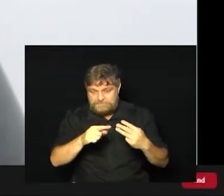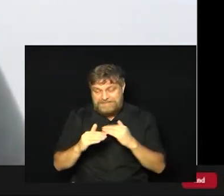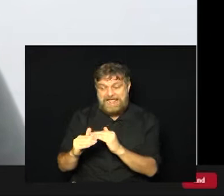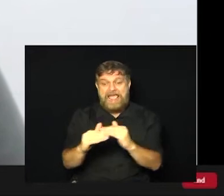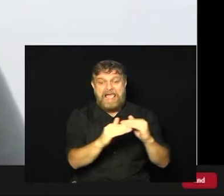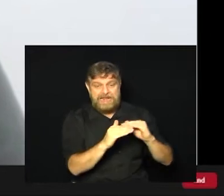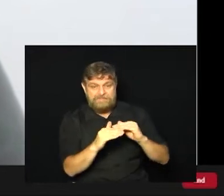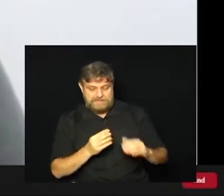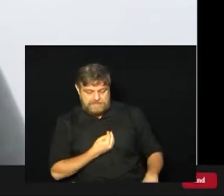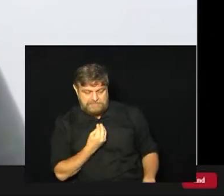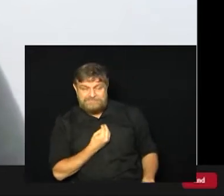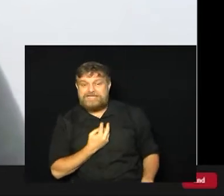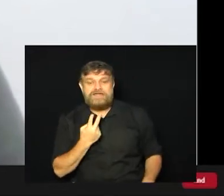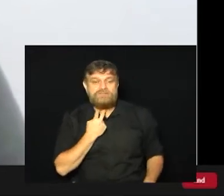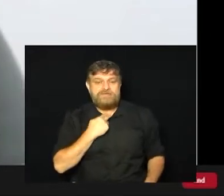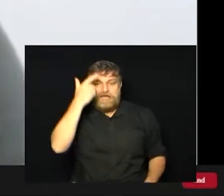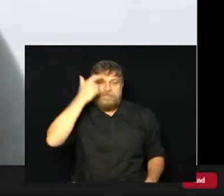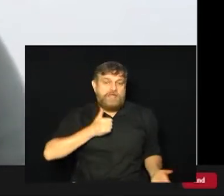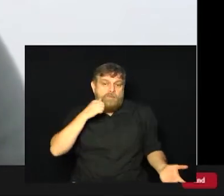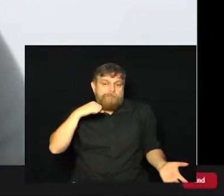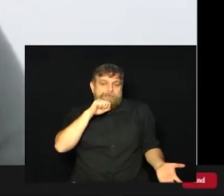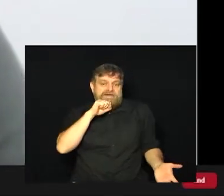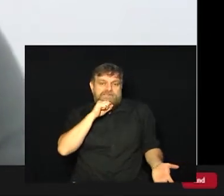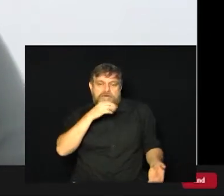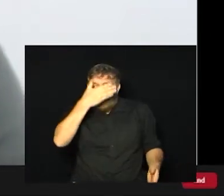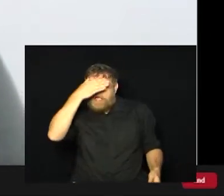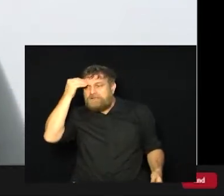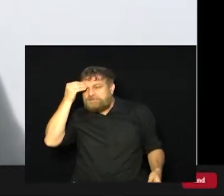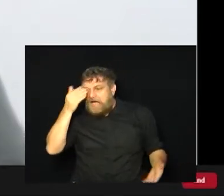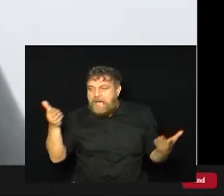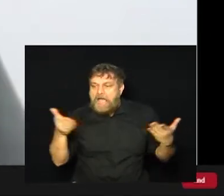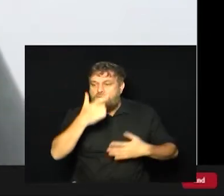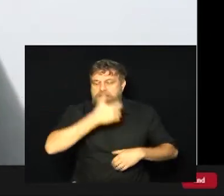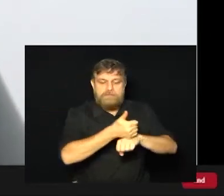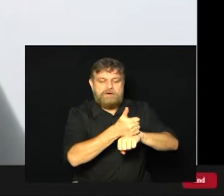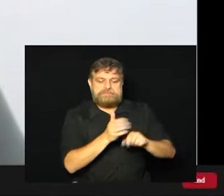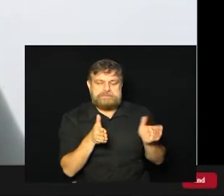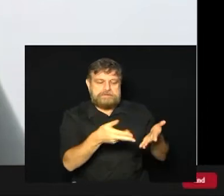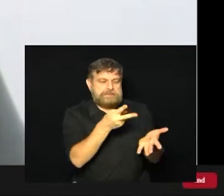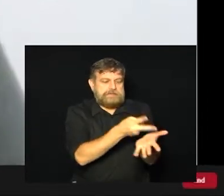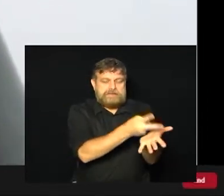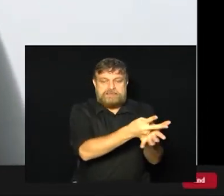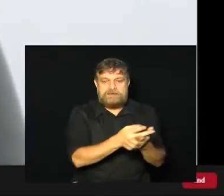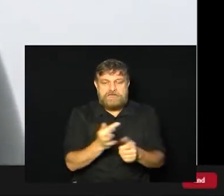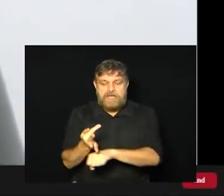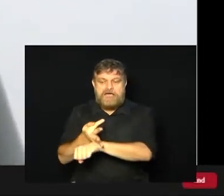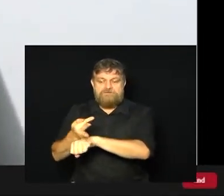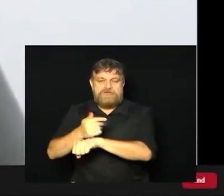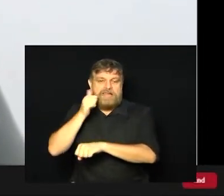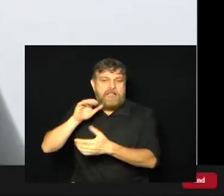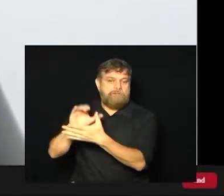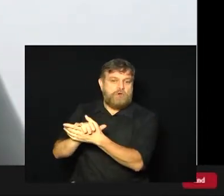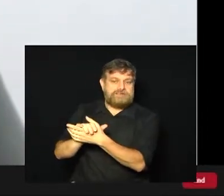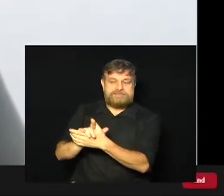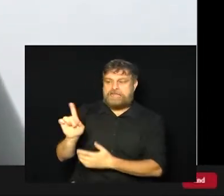áreas? Não dá para eu abrir mão do meu papel de mãe, porque agora é hora de ir para a carreira. Então eu vou tirar férias do meu papel de esposo, porque agora tem que